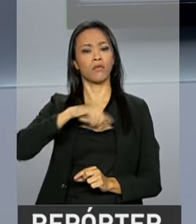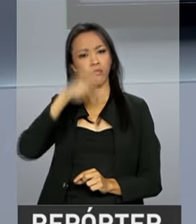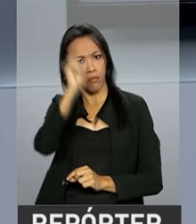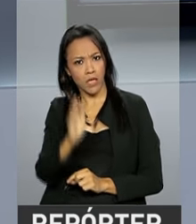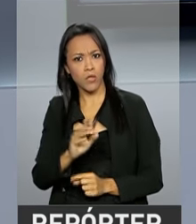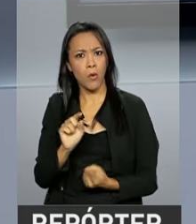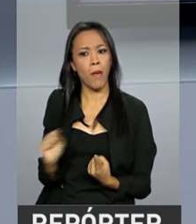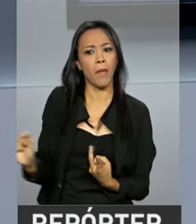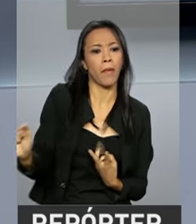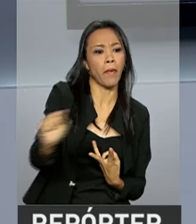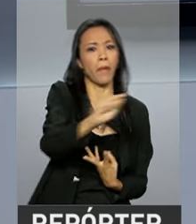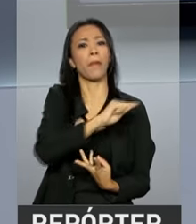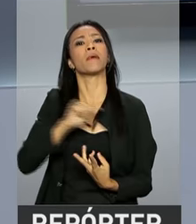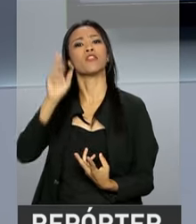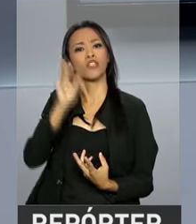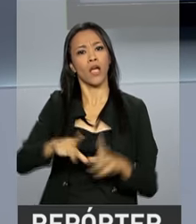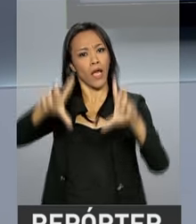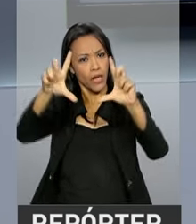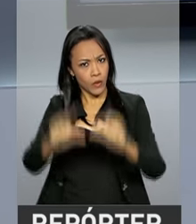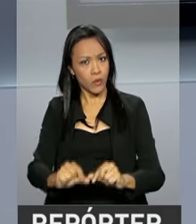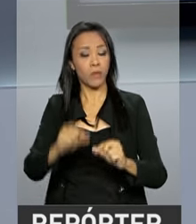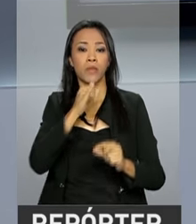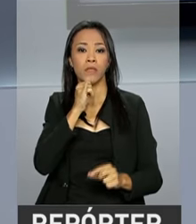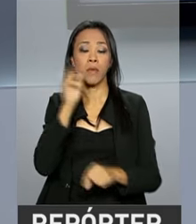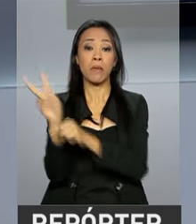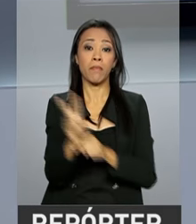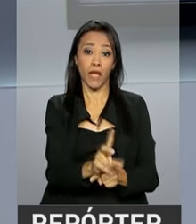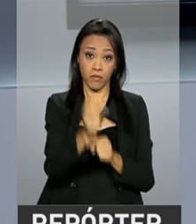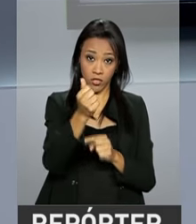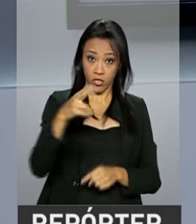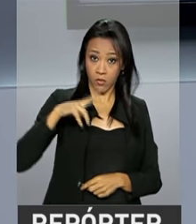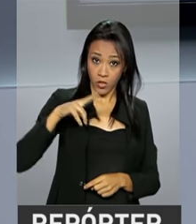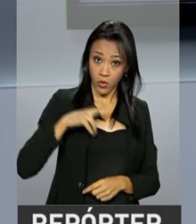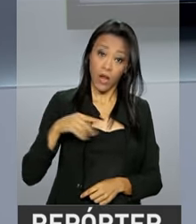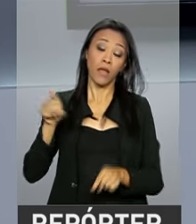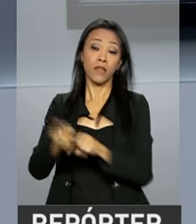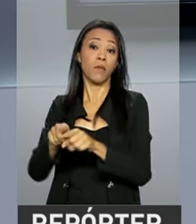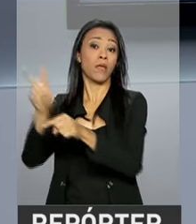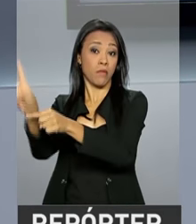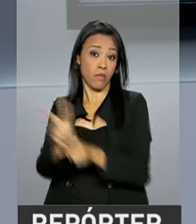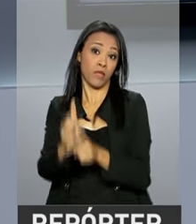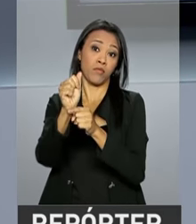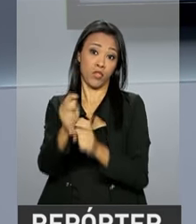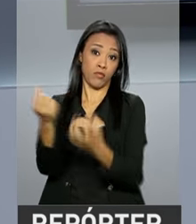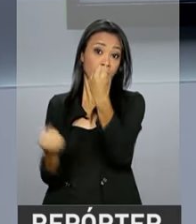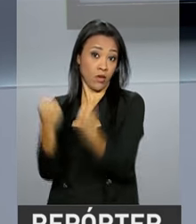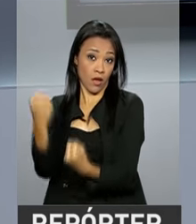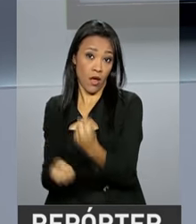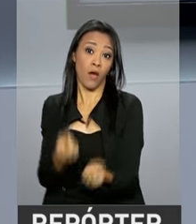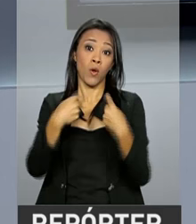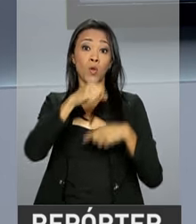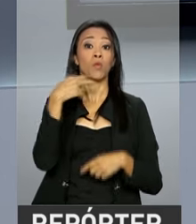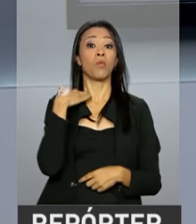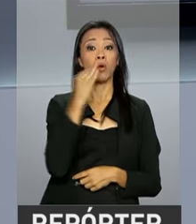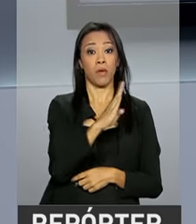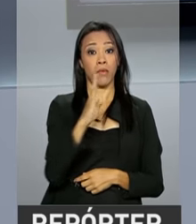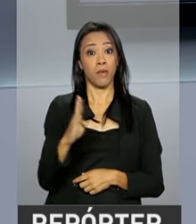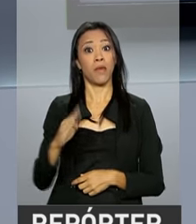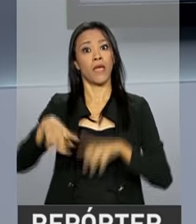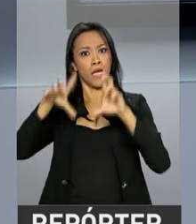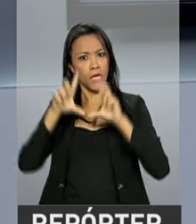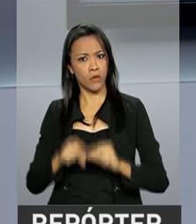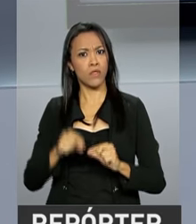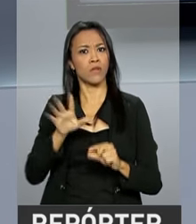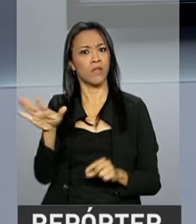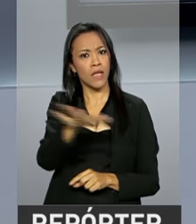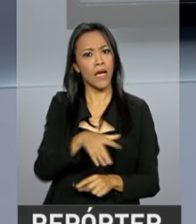dos juros cobrados como o crédito pessoal e no financiamento de veículos do banco do brasil a redução mais expressiva foi para as linhas